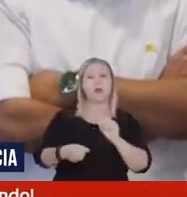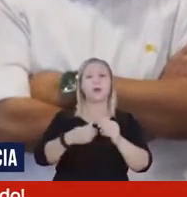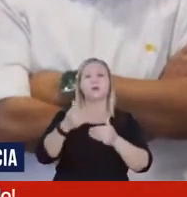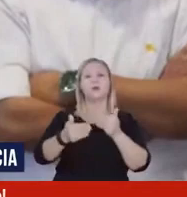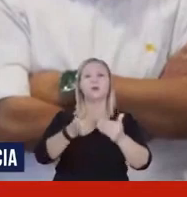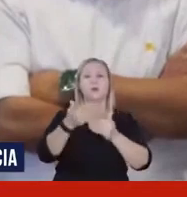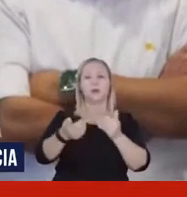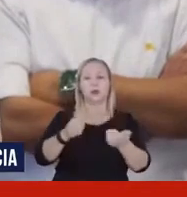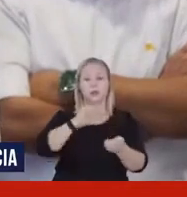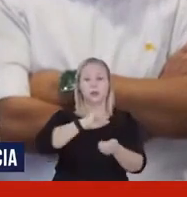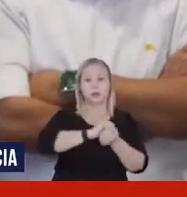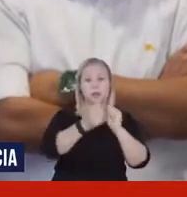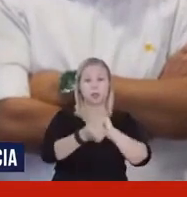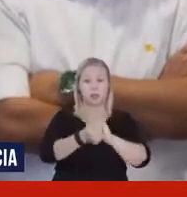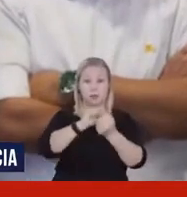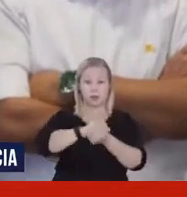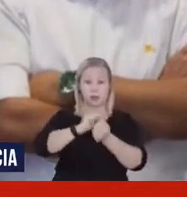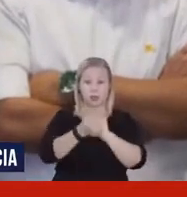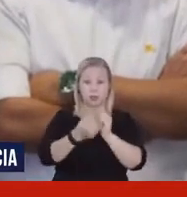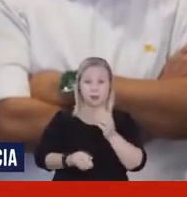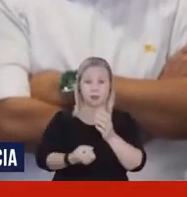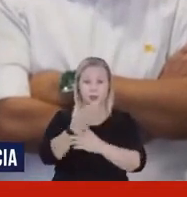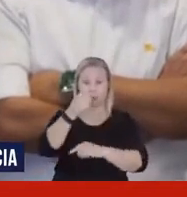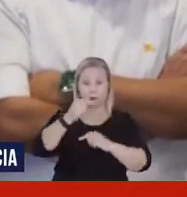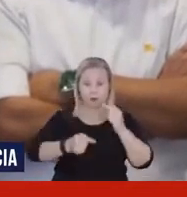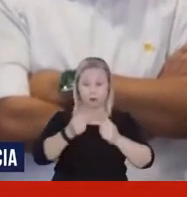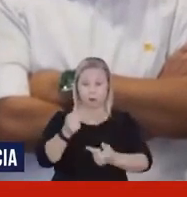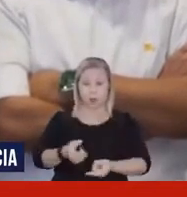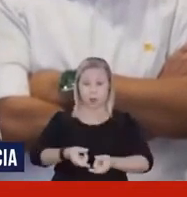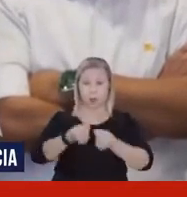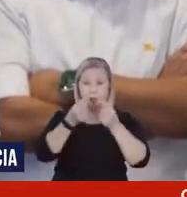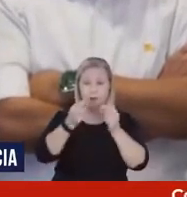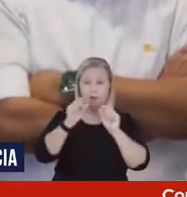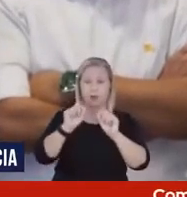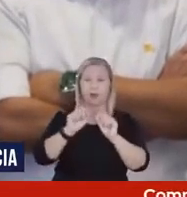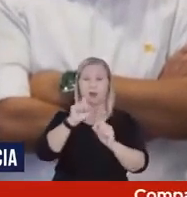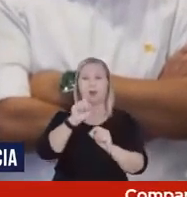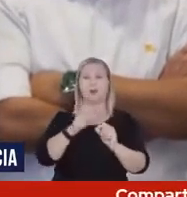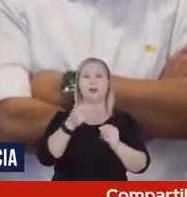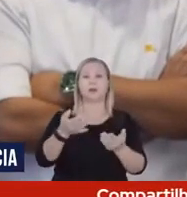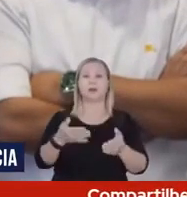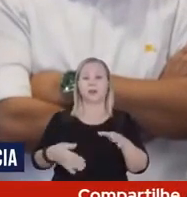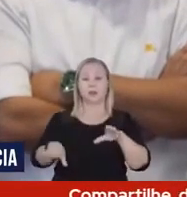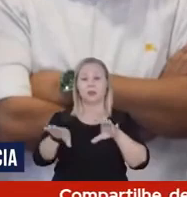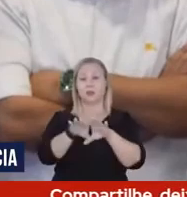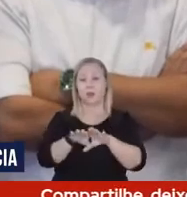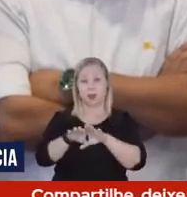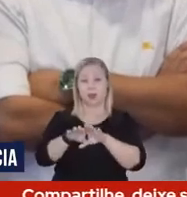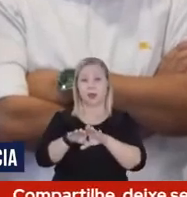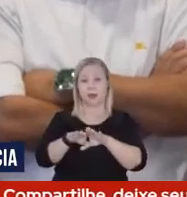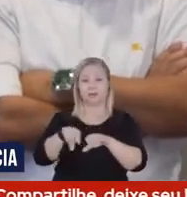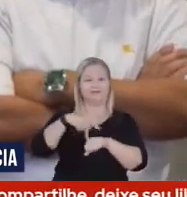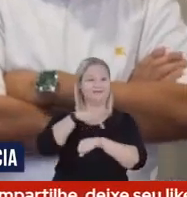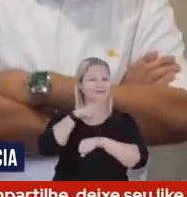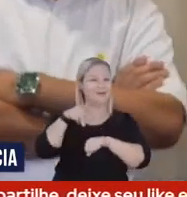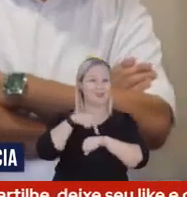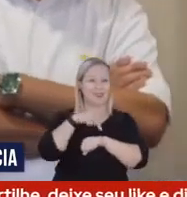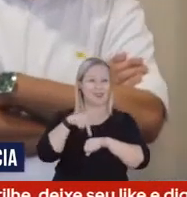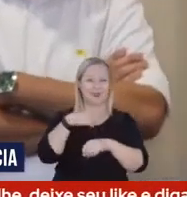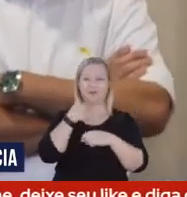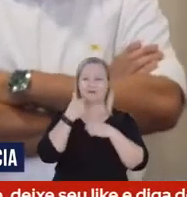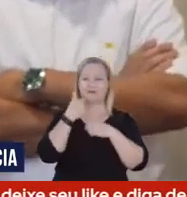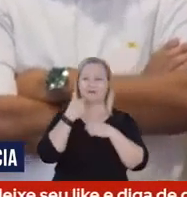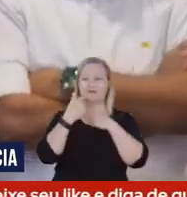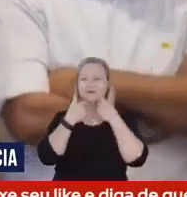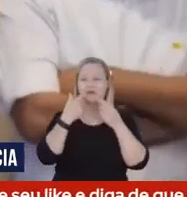criação de uma política de preços que seja de paridade internacional. Ninguém vai comprar uma refinaria no Brasil se não puder praticar os